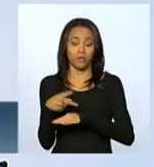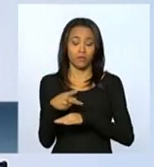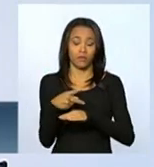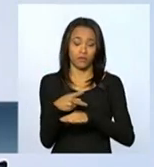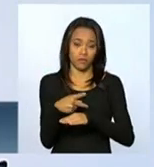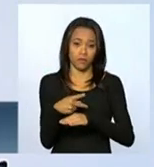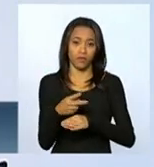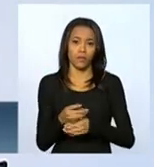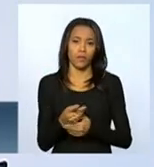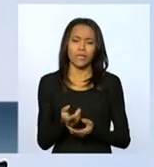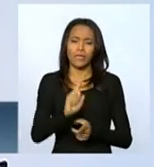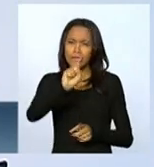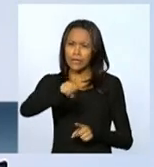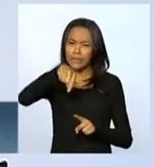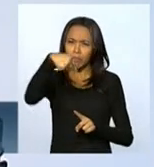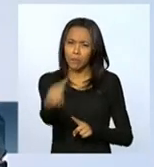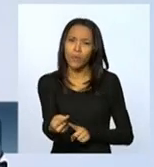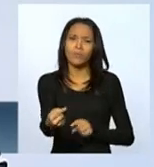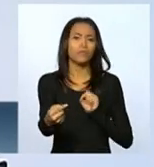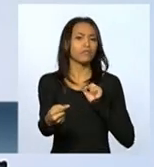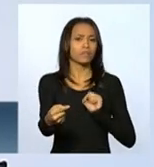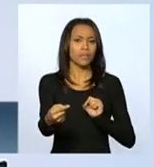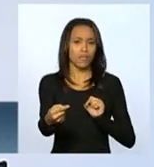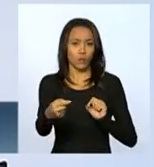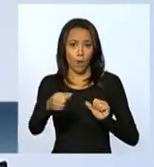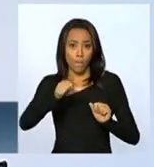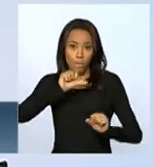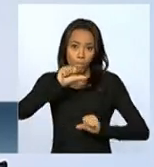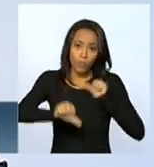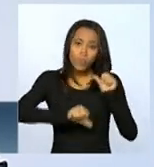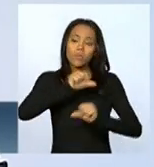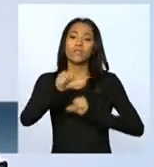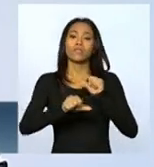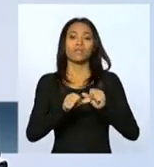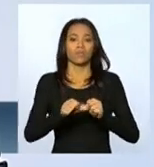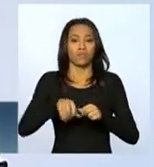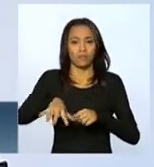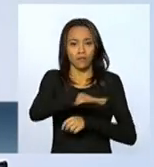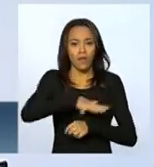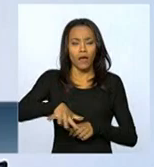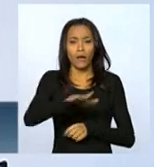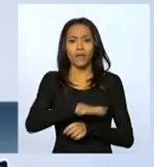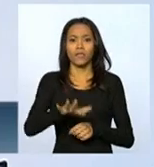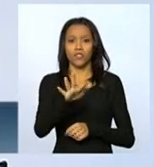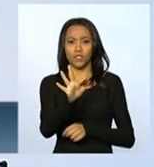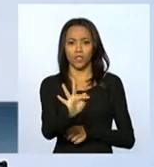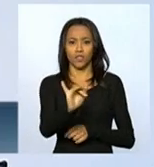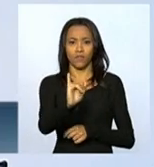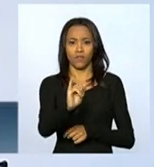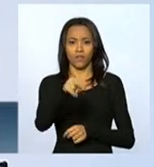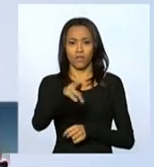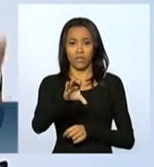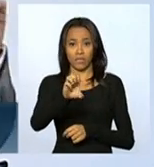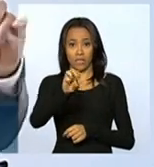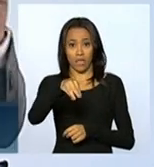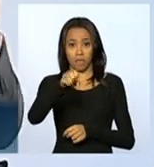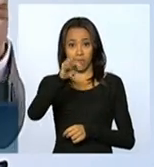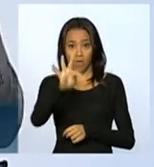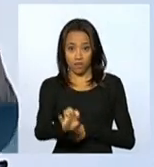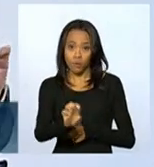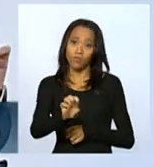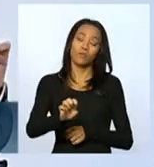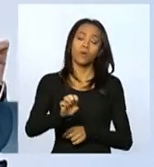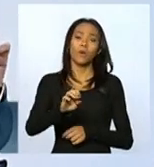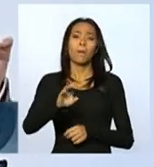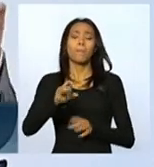Qual é o país que, depois de uma reforma do financiamento estudantil, permitiu que mais de 1 milhão